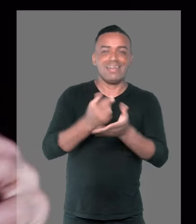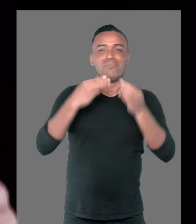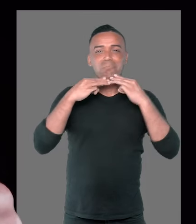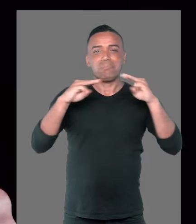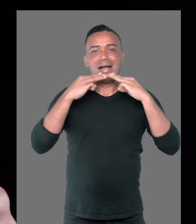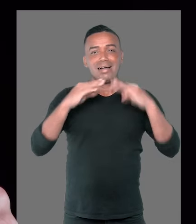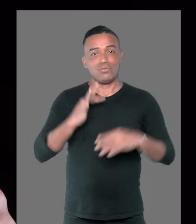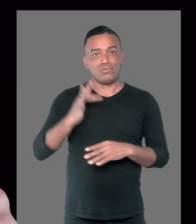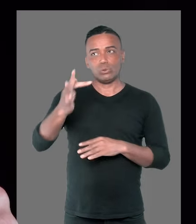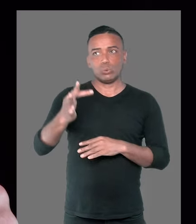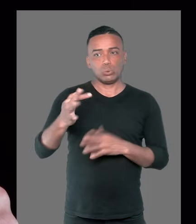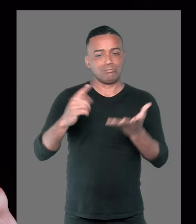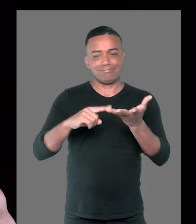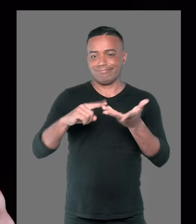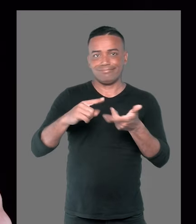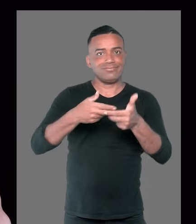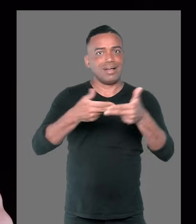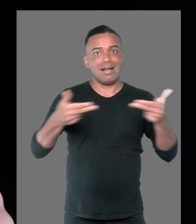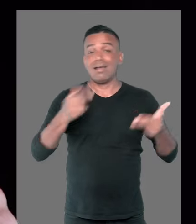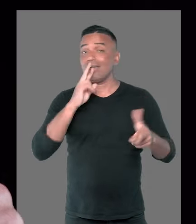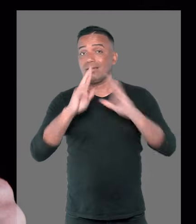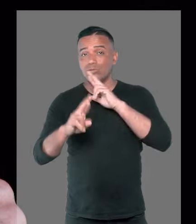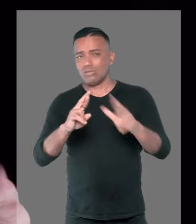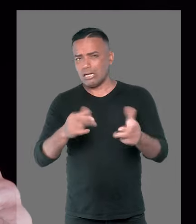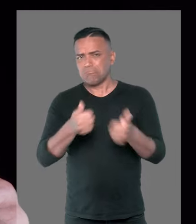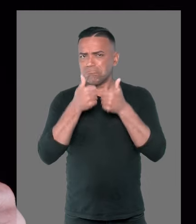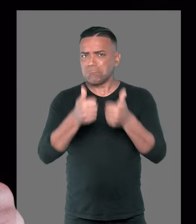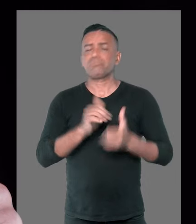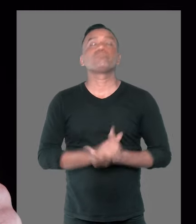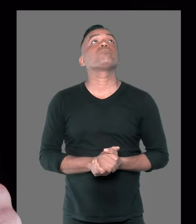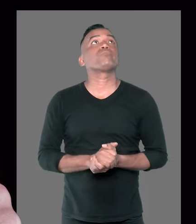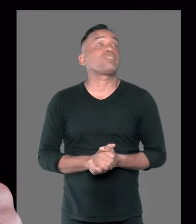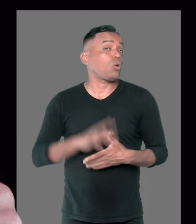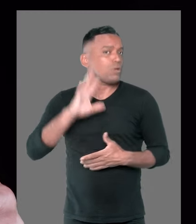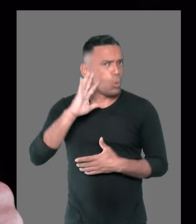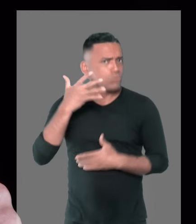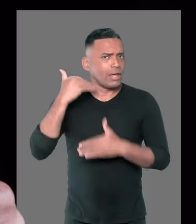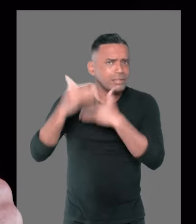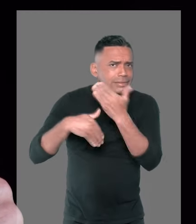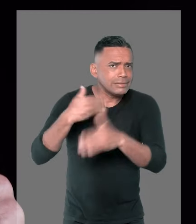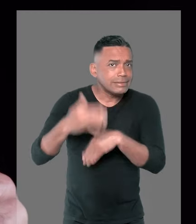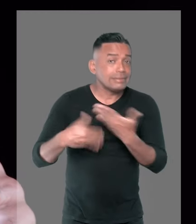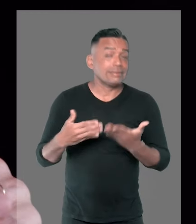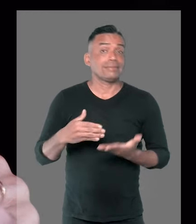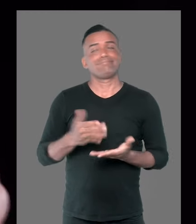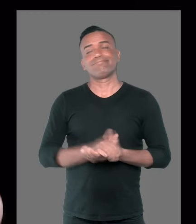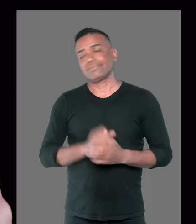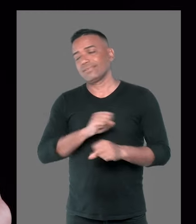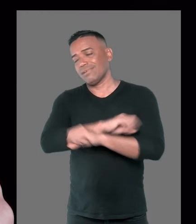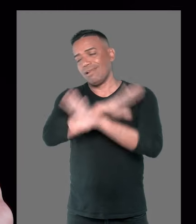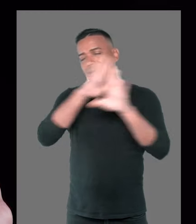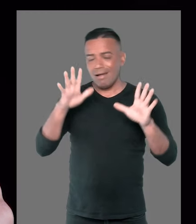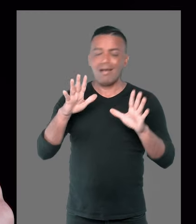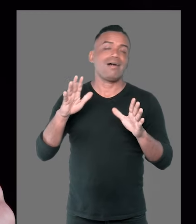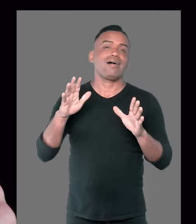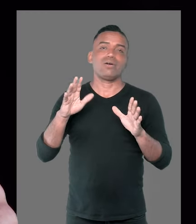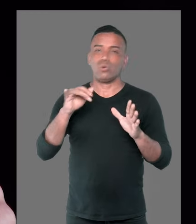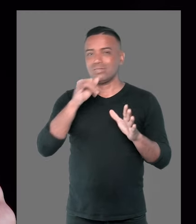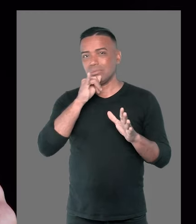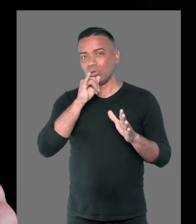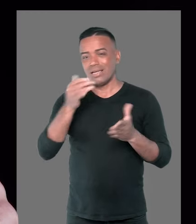mais de uma com resultados bastante razoáveis mas o que é que acontece no processo é óbvio que há um uma espécie de um refluxo Tá